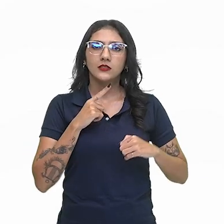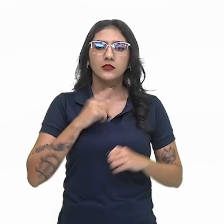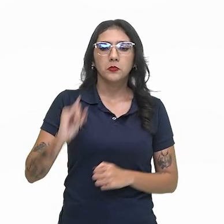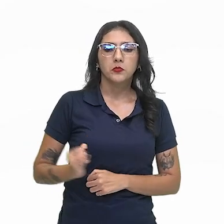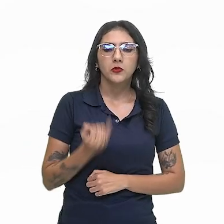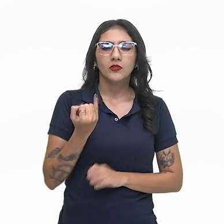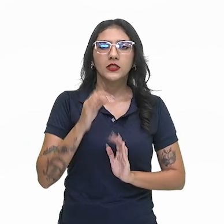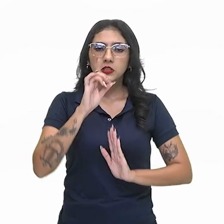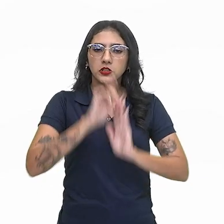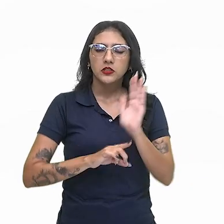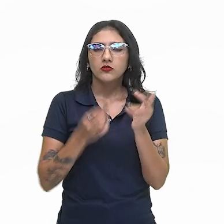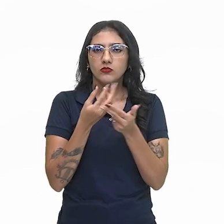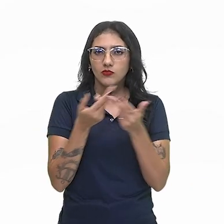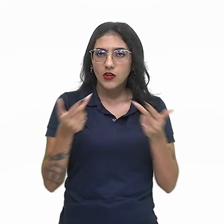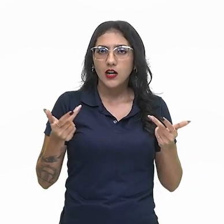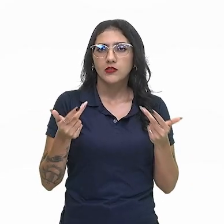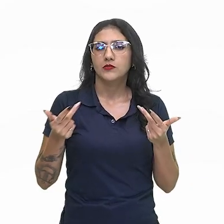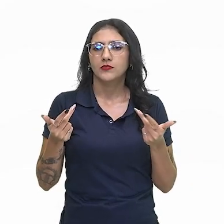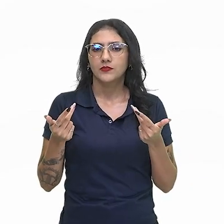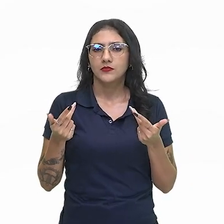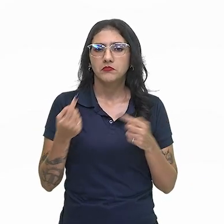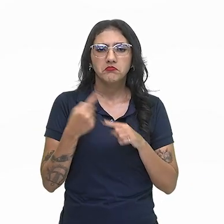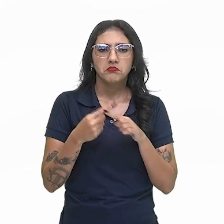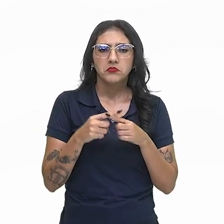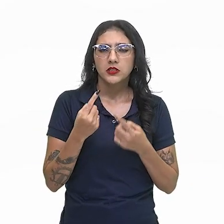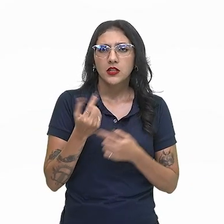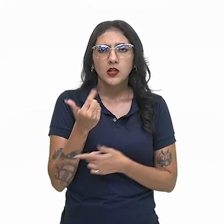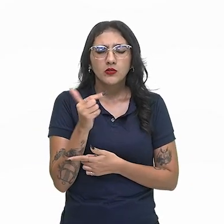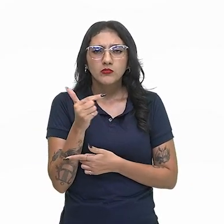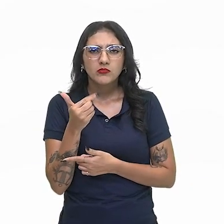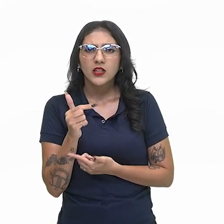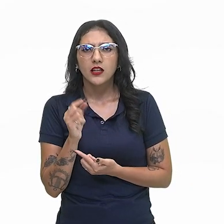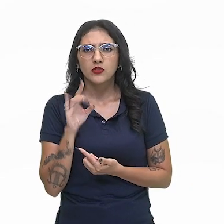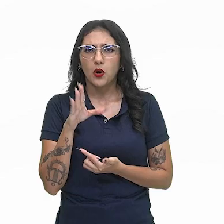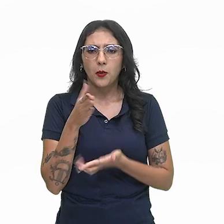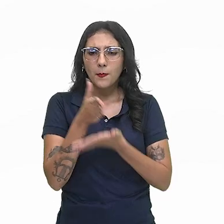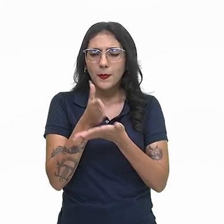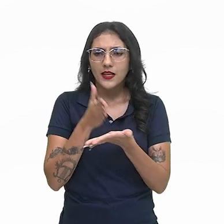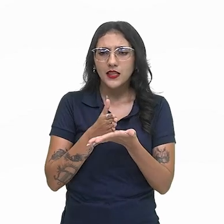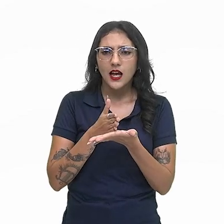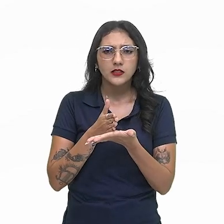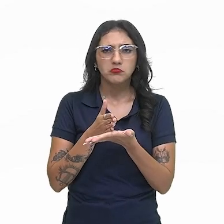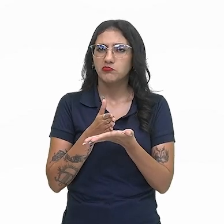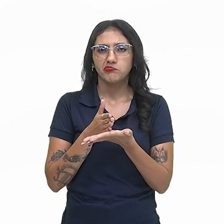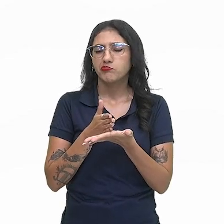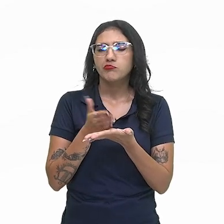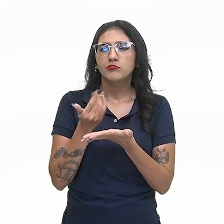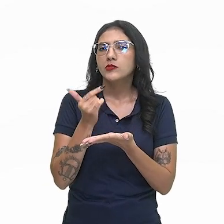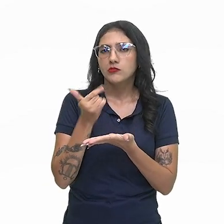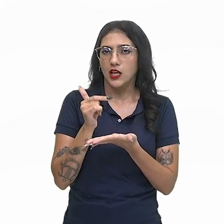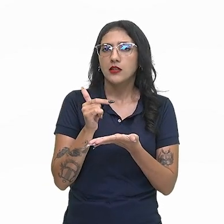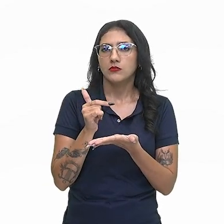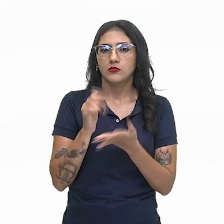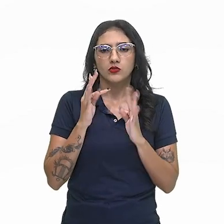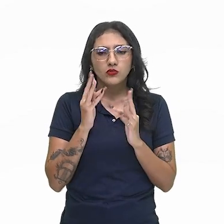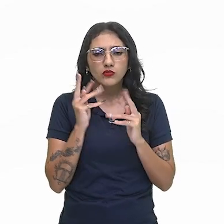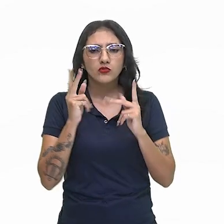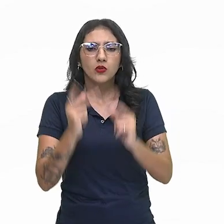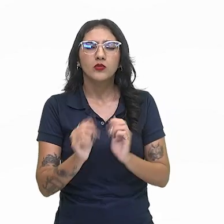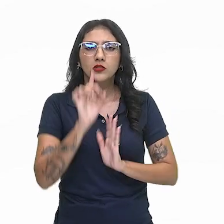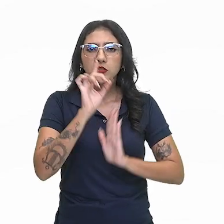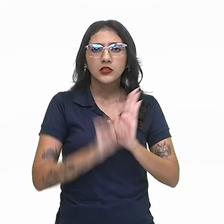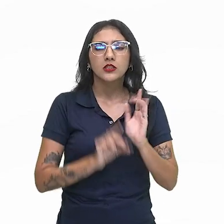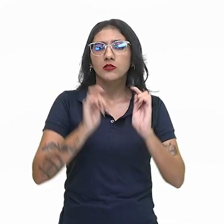disponíveis na sociedade, né? Porque não existe cidadania pela metade. Ou você é cidadão ou você não é cidadão. Se